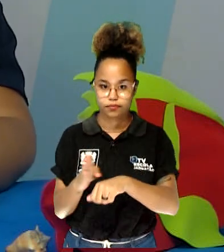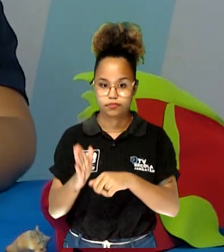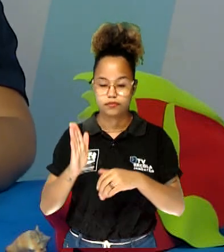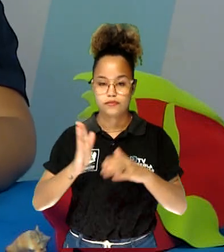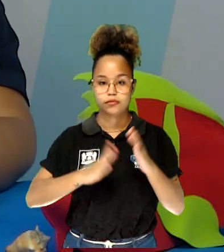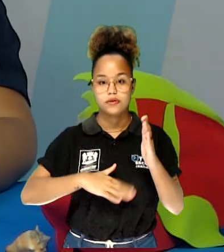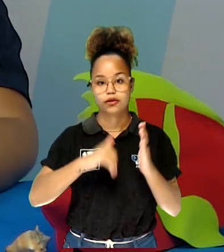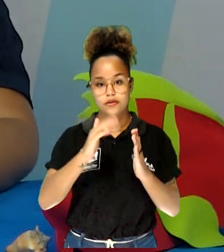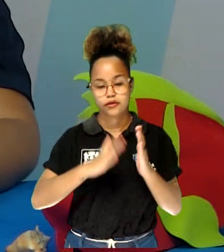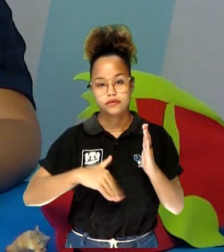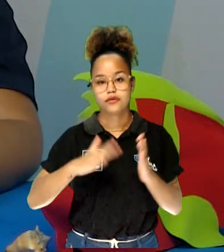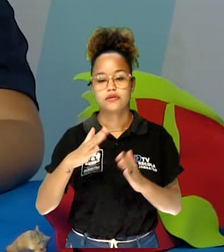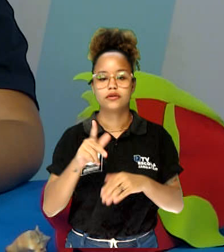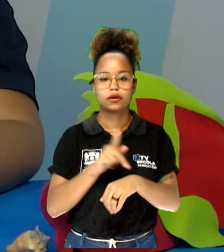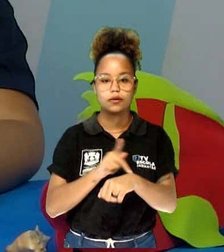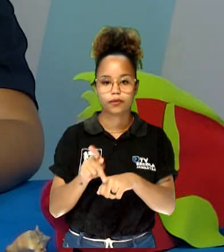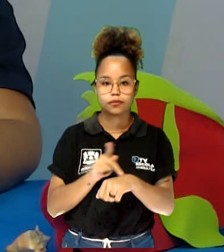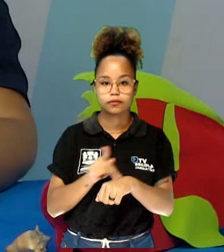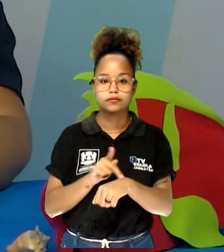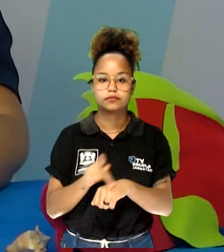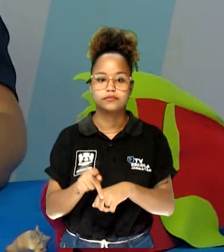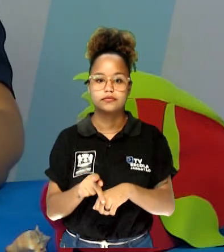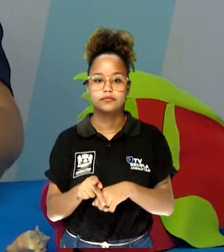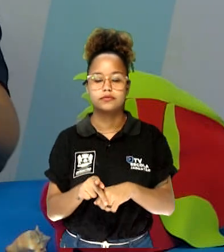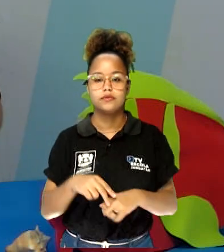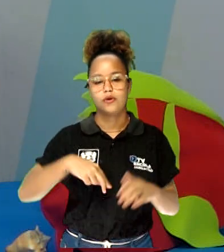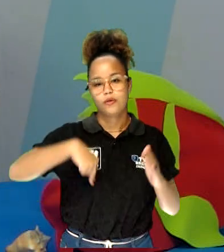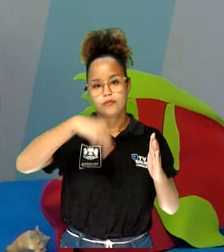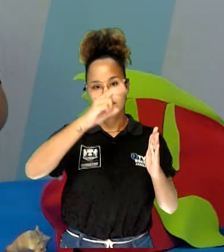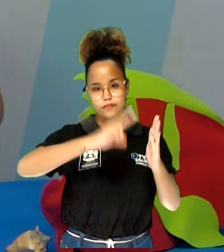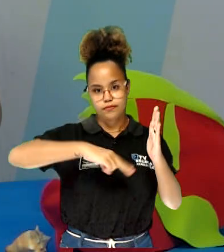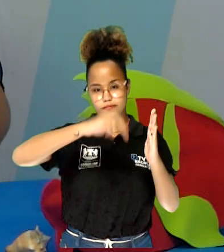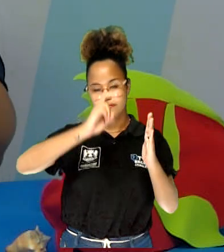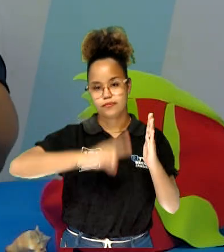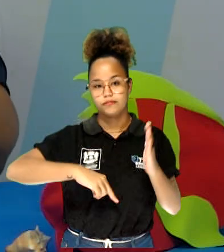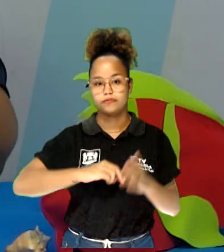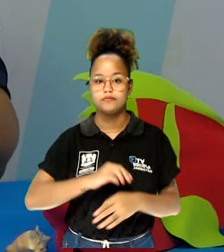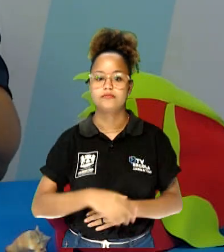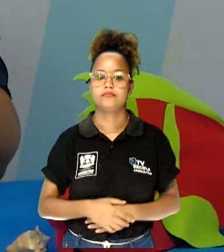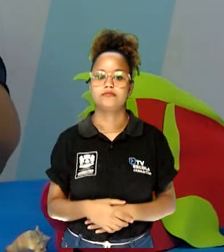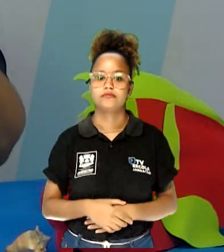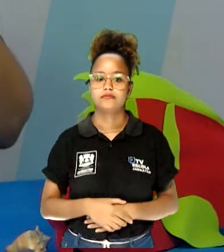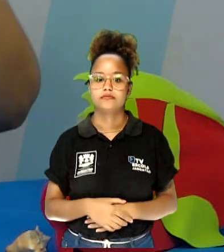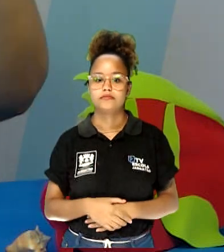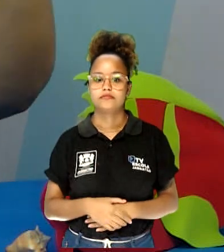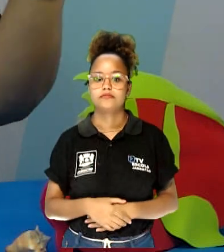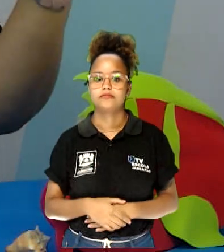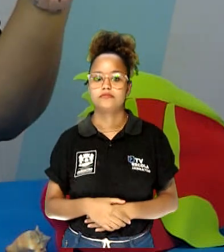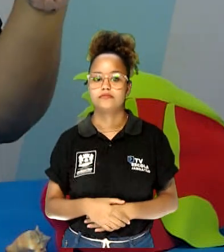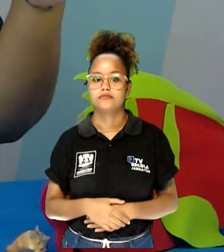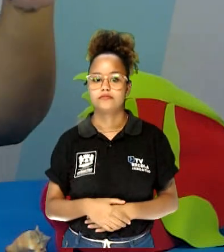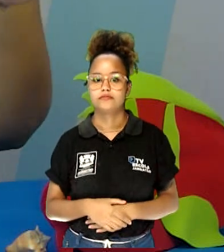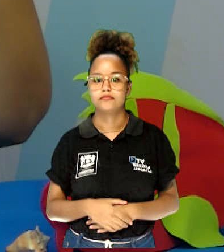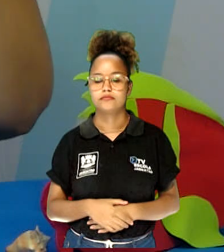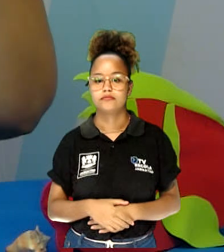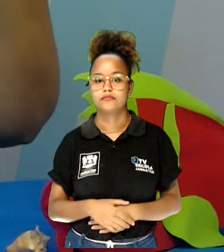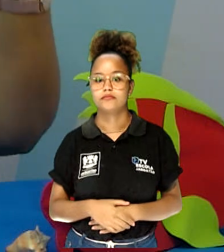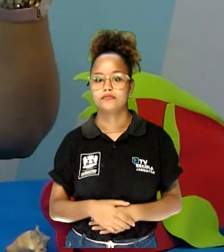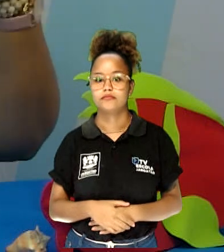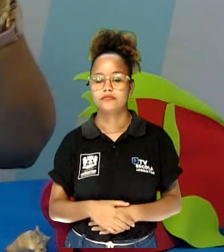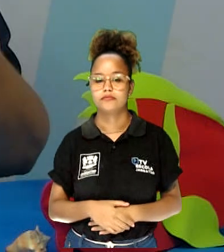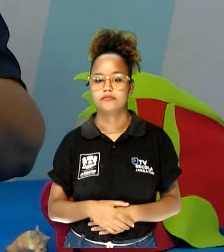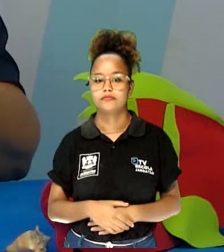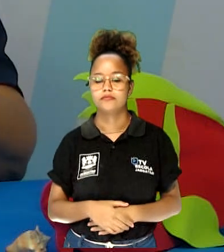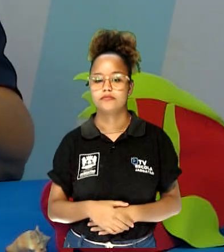tinta preta, pincel, a tampinha que já deve estar perto de vocês, que vocês usaram tampa